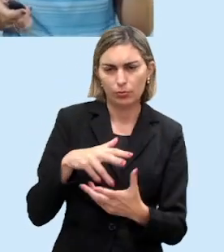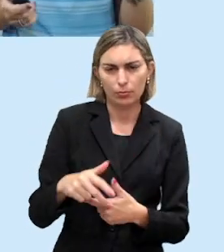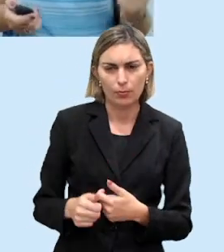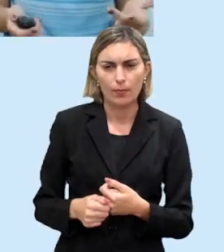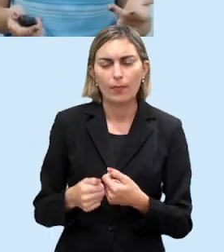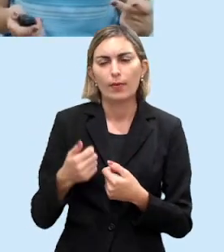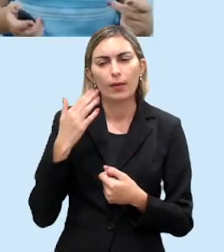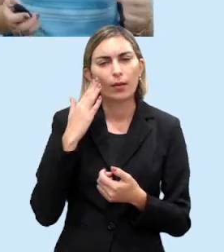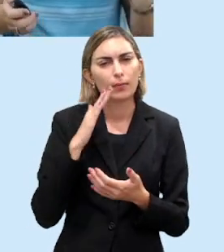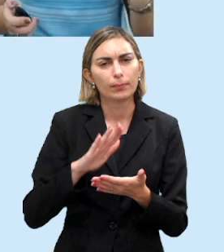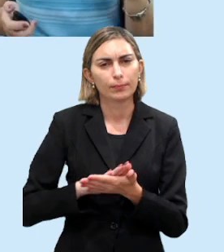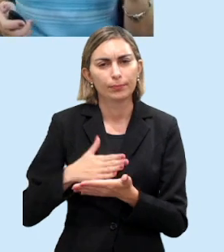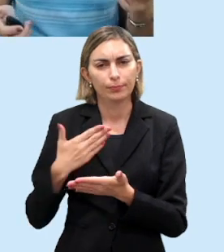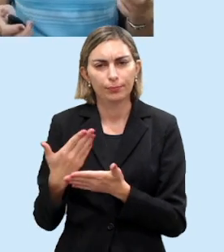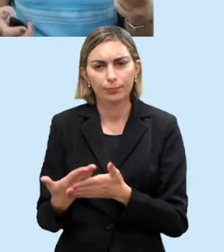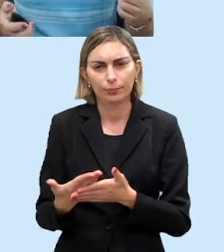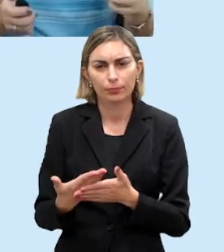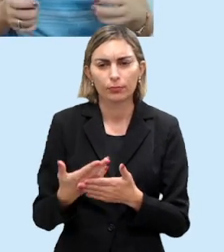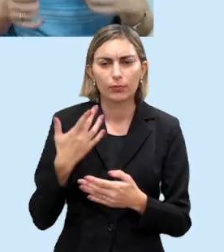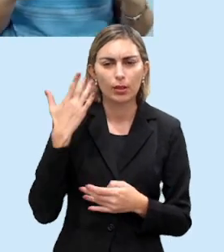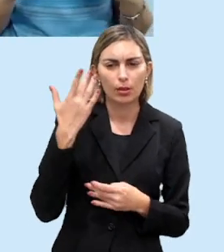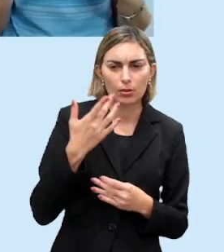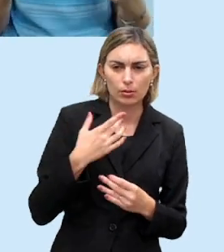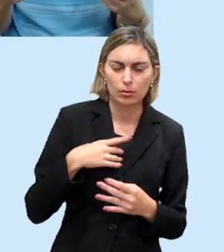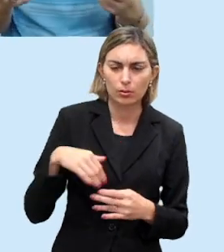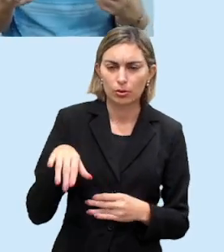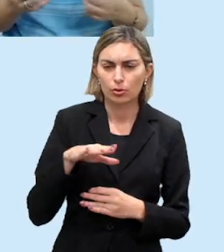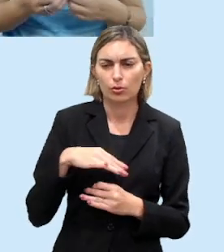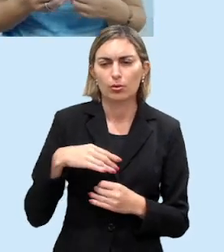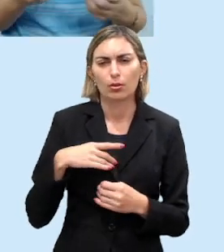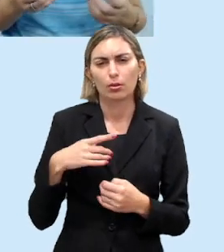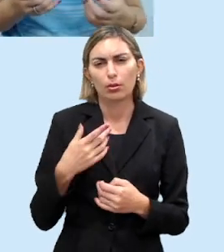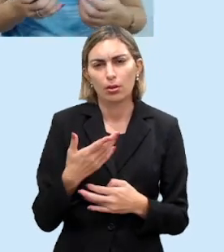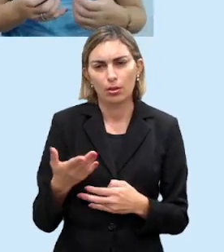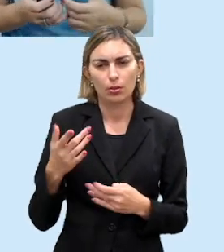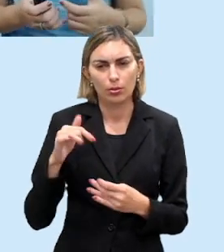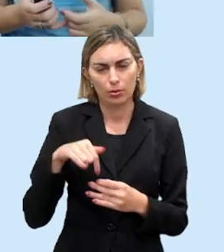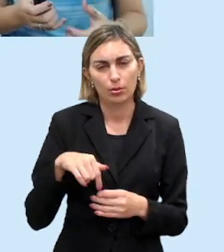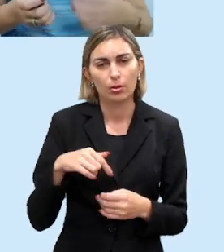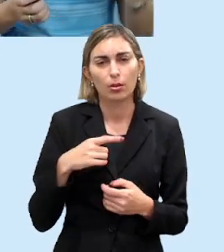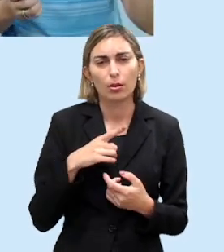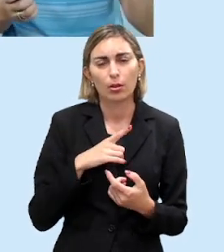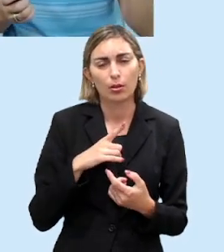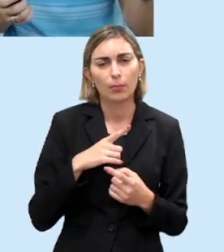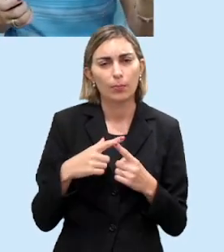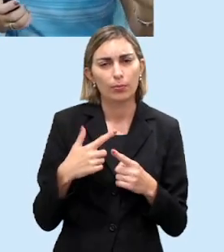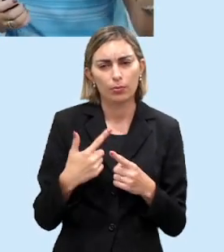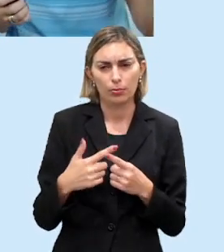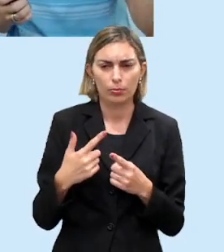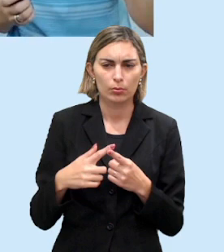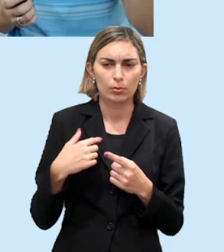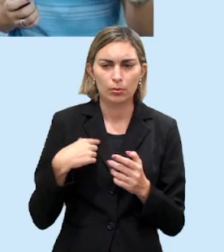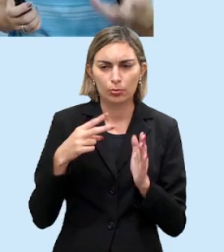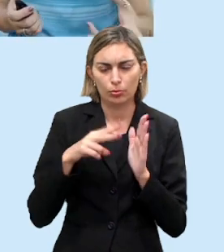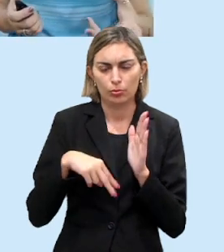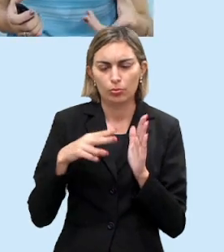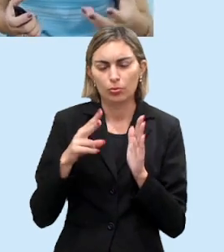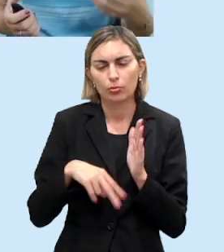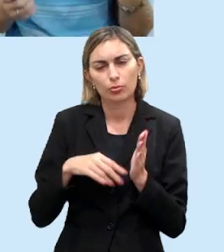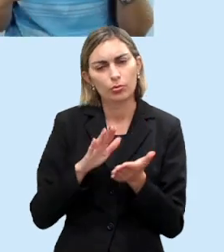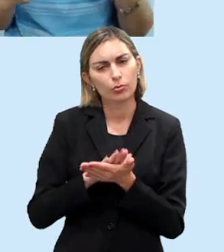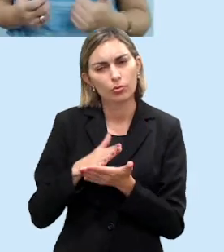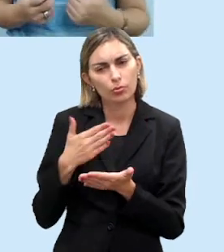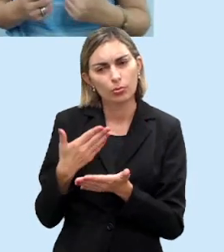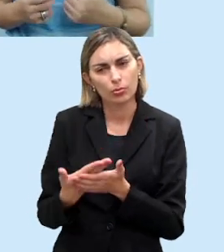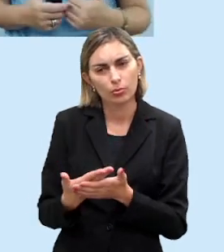a interpretá-lo. A chave, a grande chave está aqui, não é? Porque à medida que eu leio e que eu interpreto